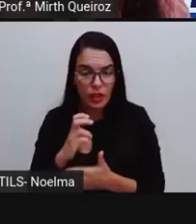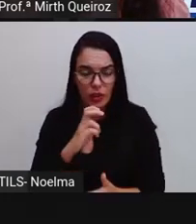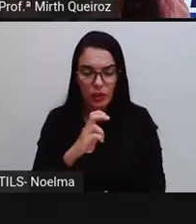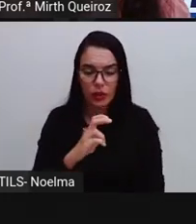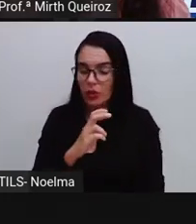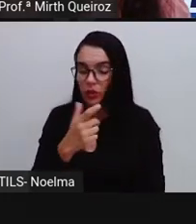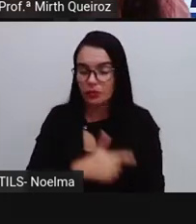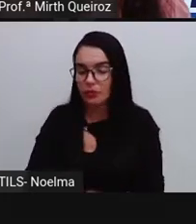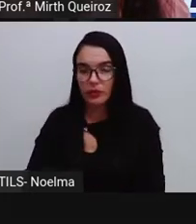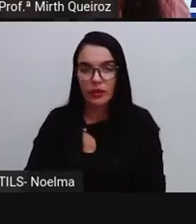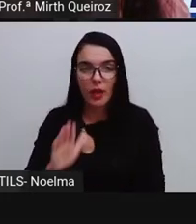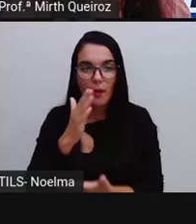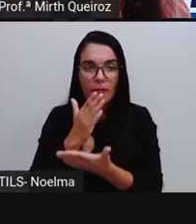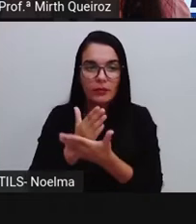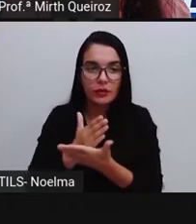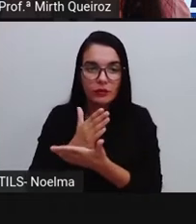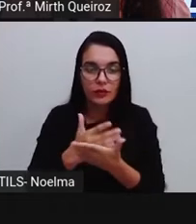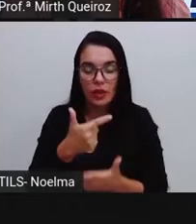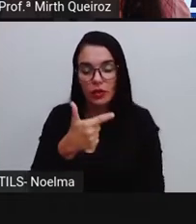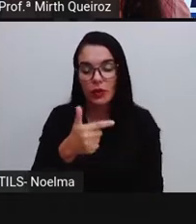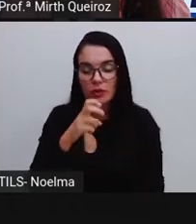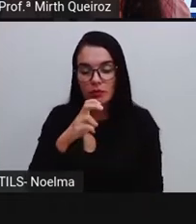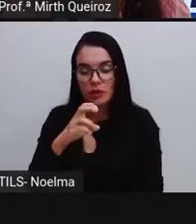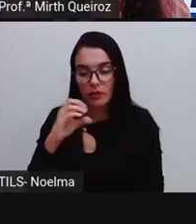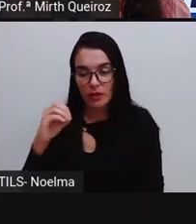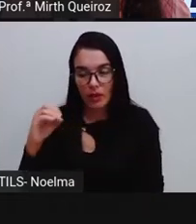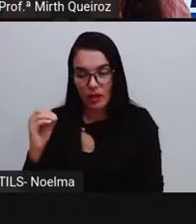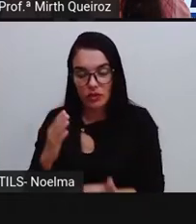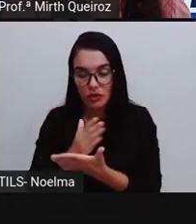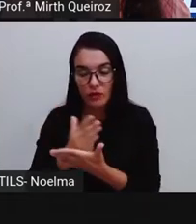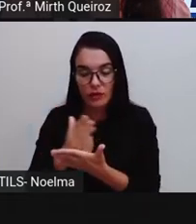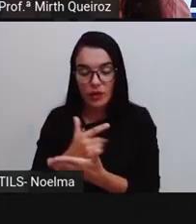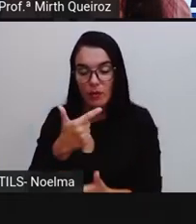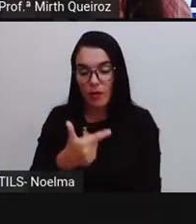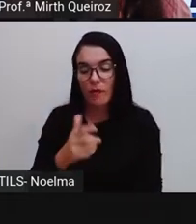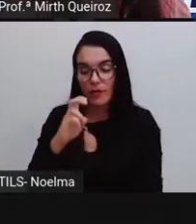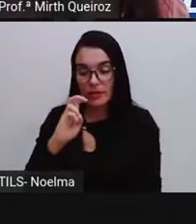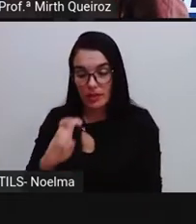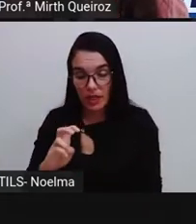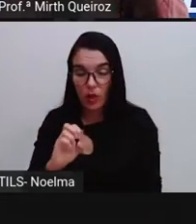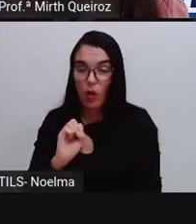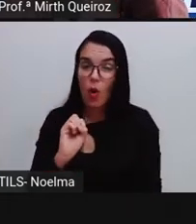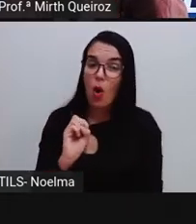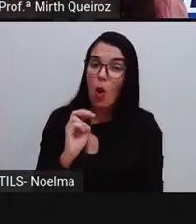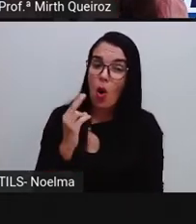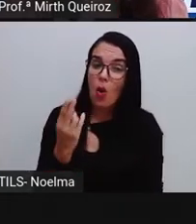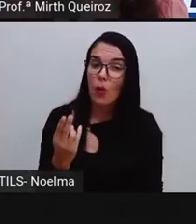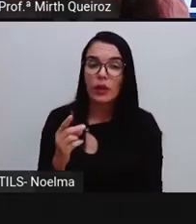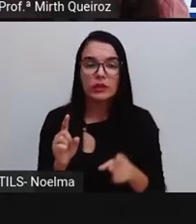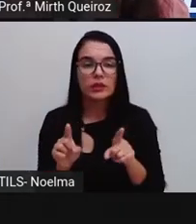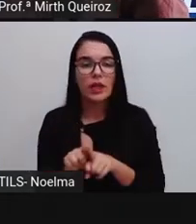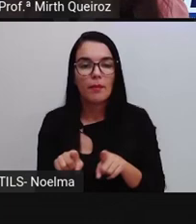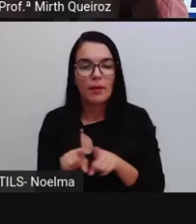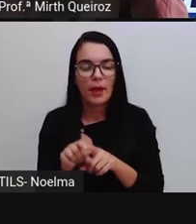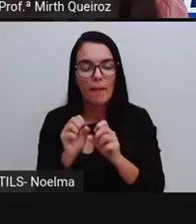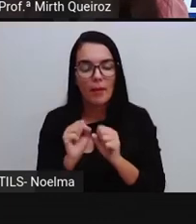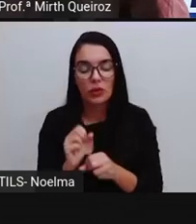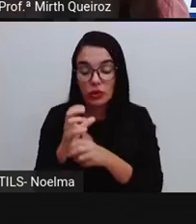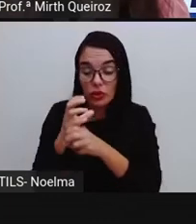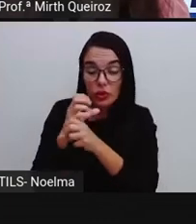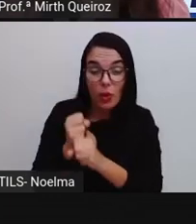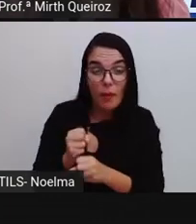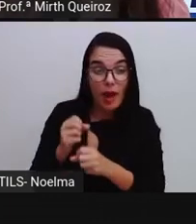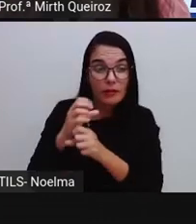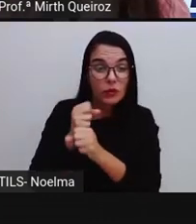2.500 dividido por 25, ou a gente pode ir somando, né,